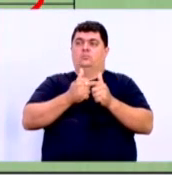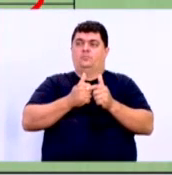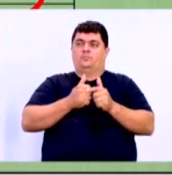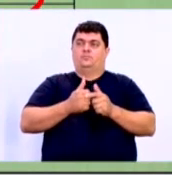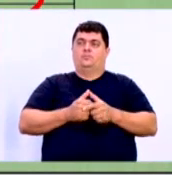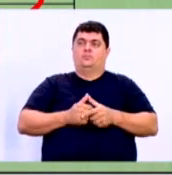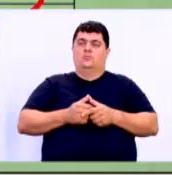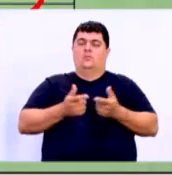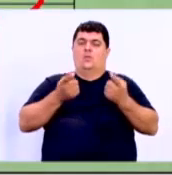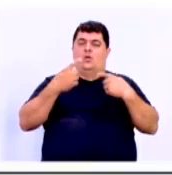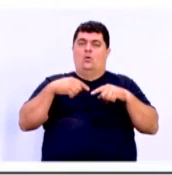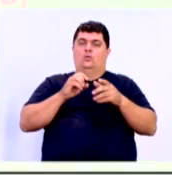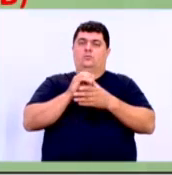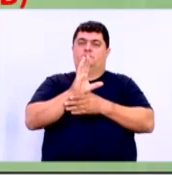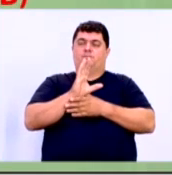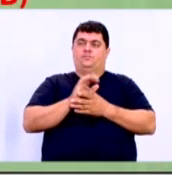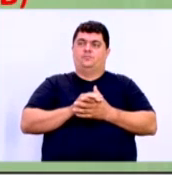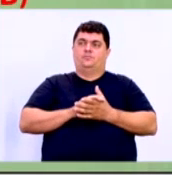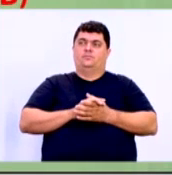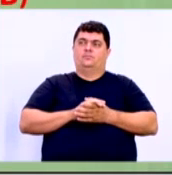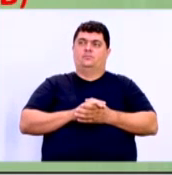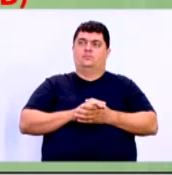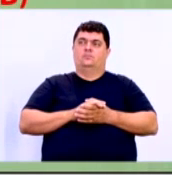tela que a gente vai entender um pouquinho melhor.